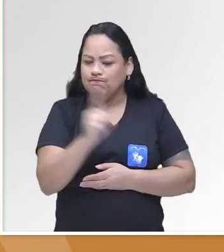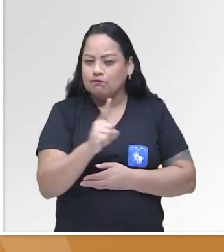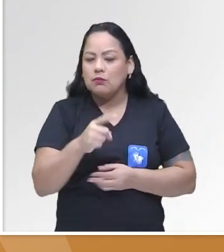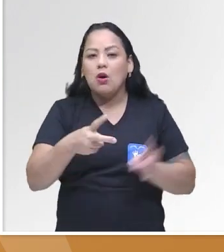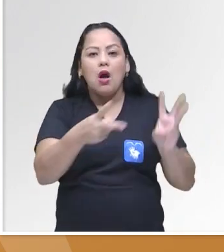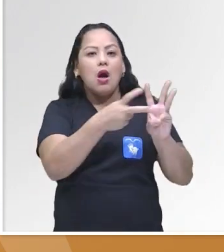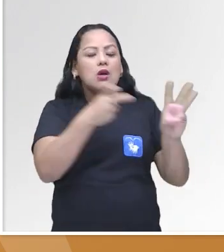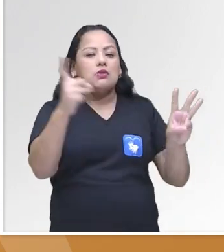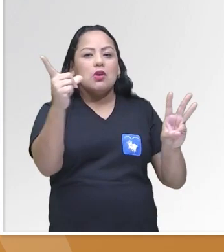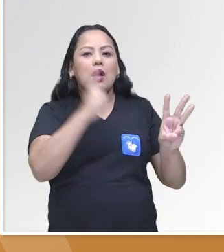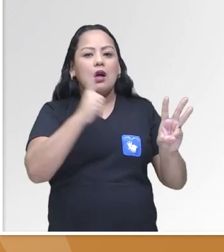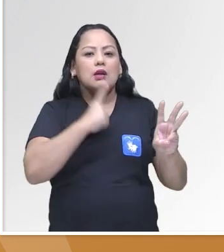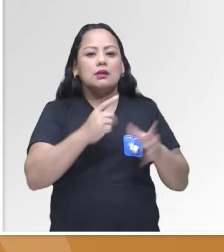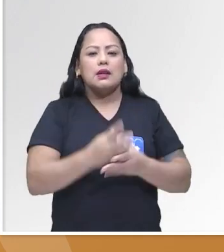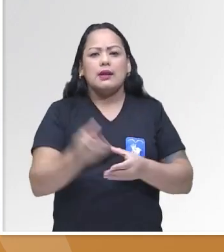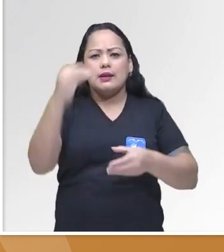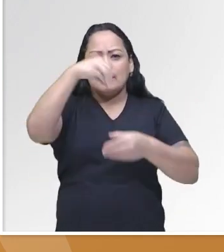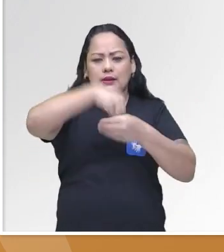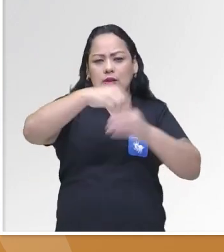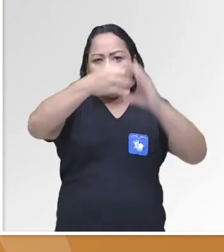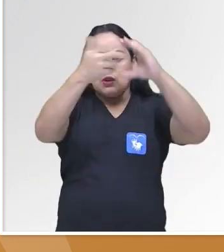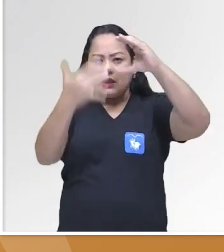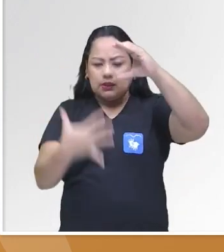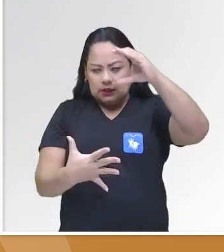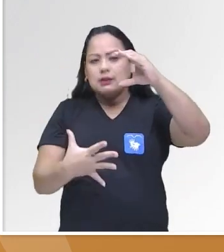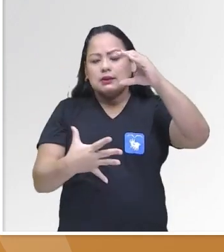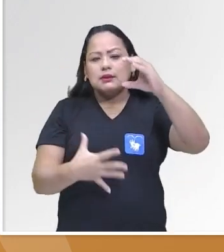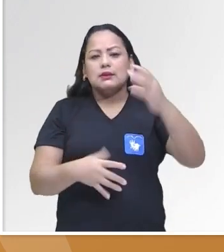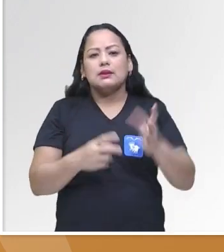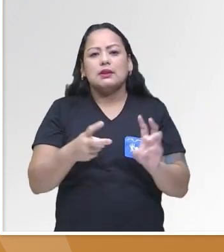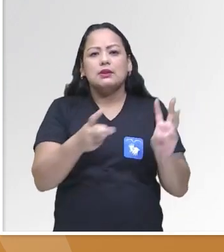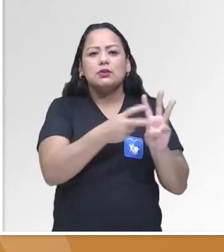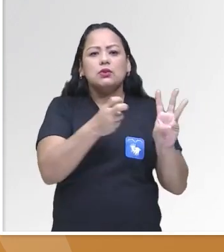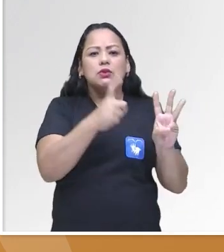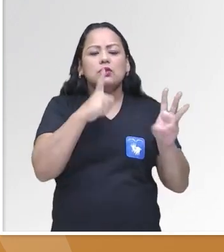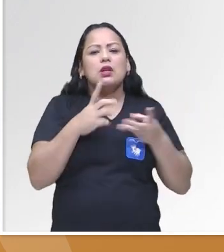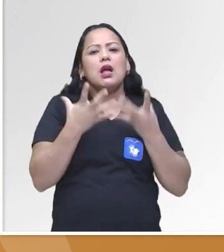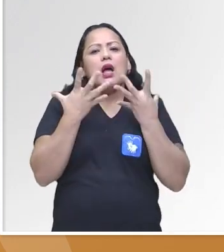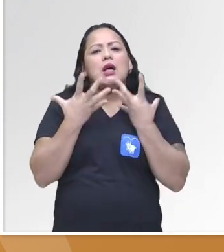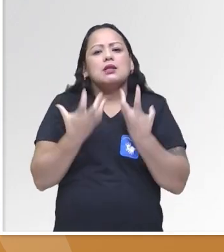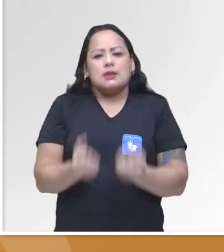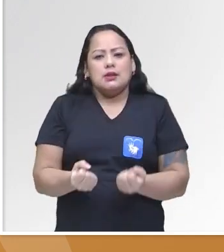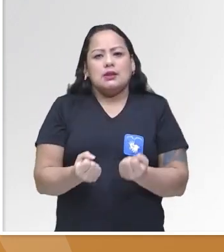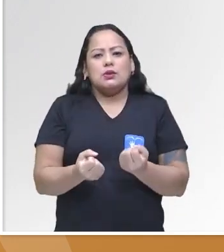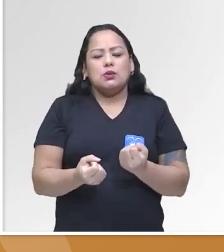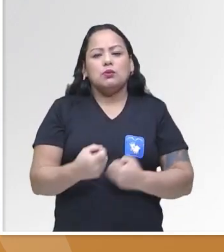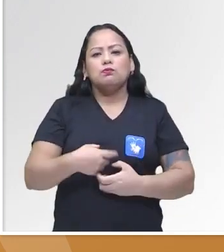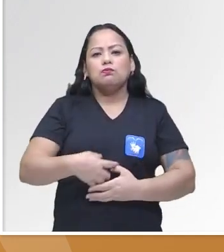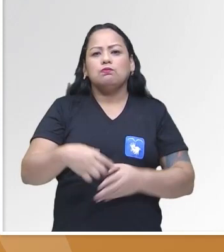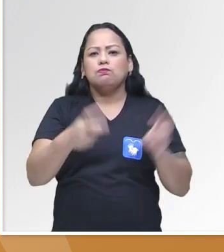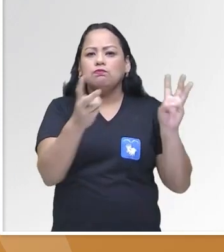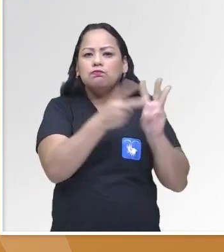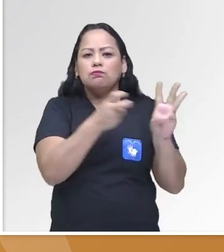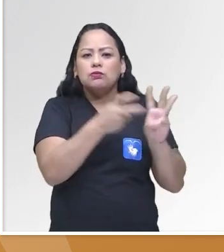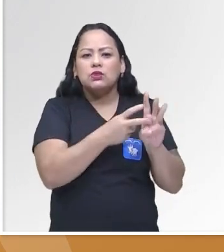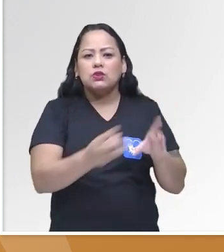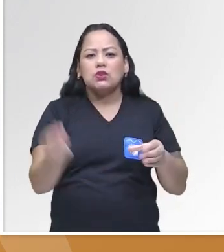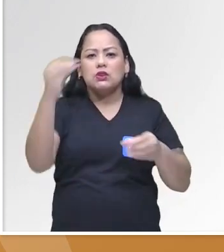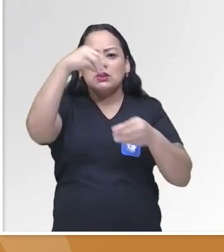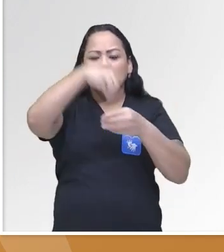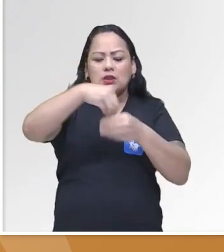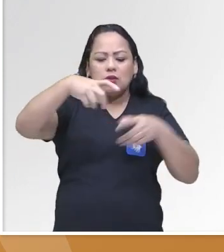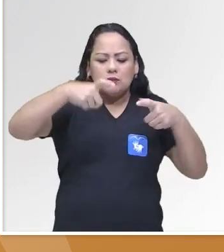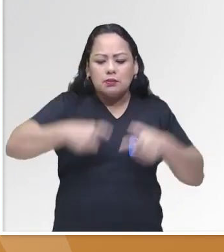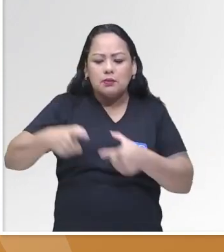eles têm, dentro das suas características, eles aceitam-se serem índios e estão dentro dessas